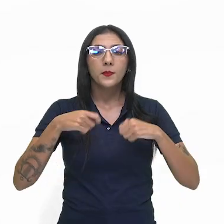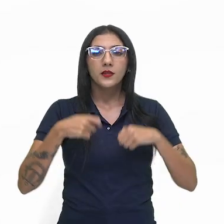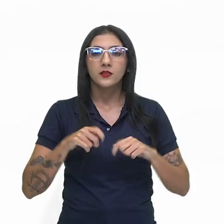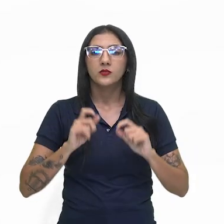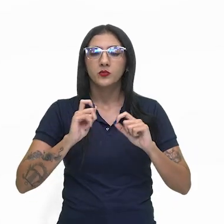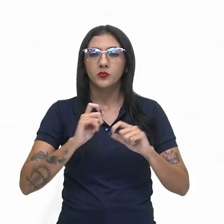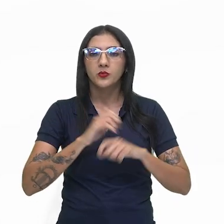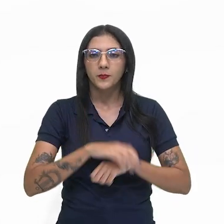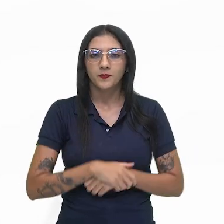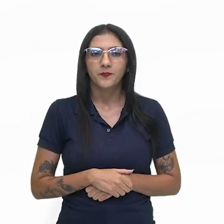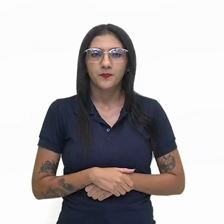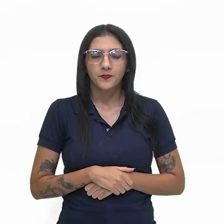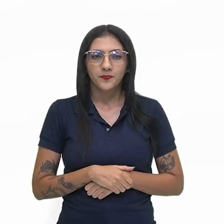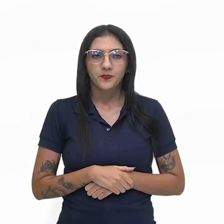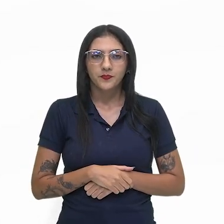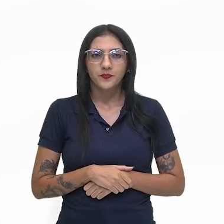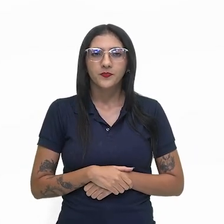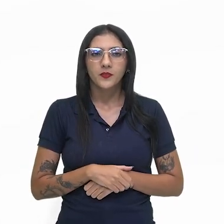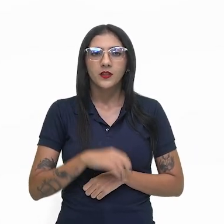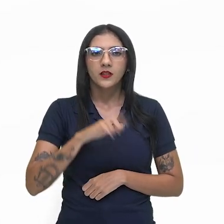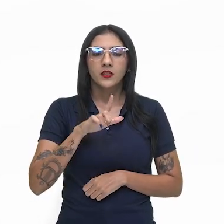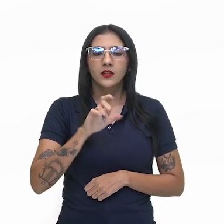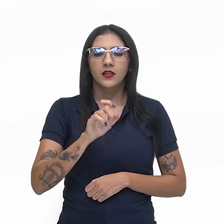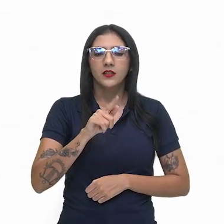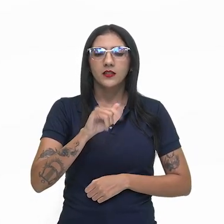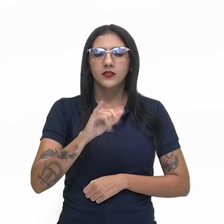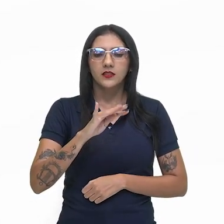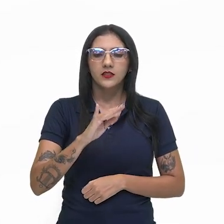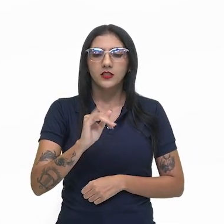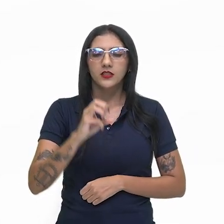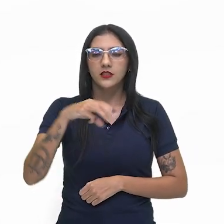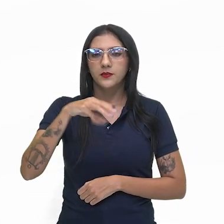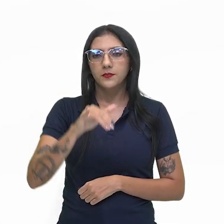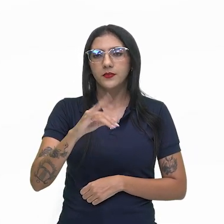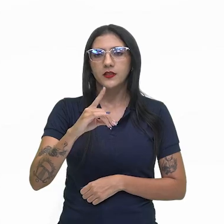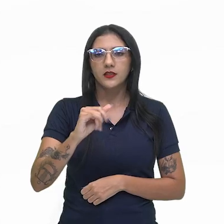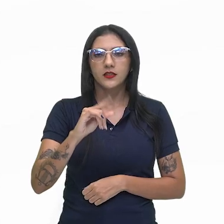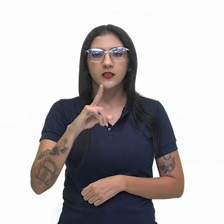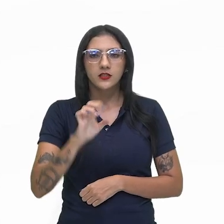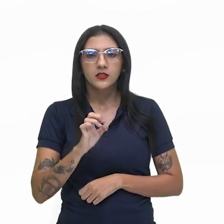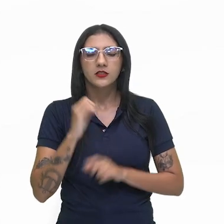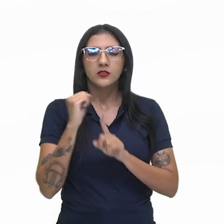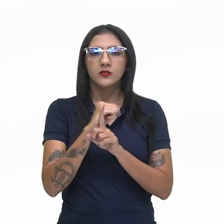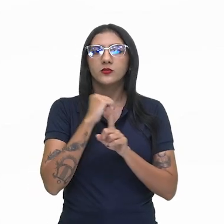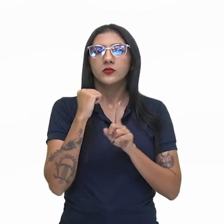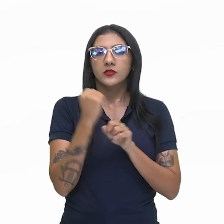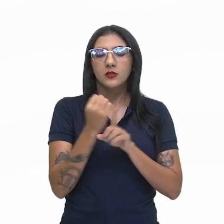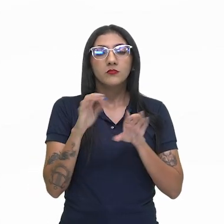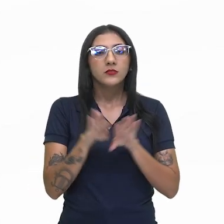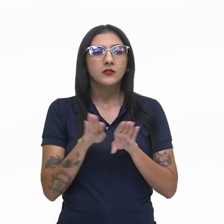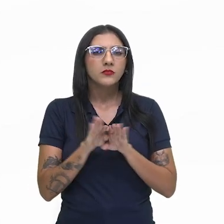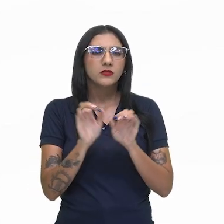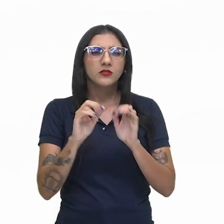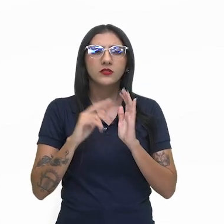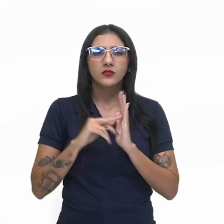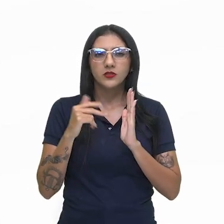Uma legitimidade social, tá? Não é só o jurídico, mas também a ideia